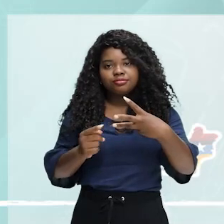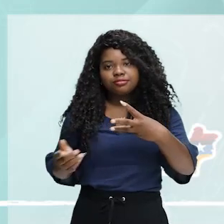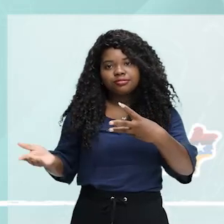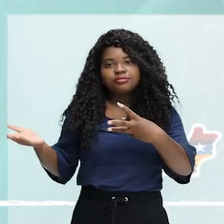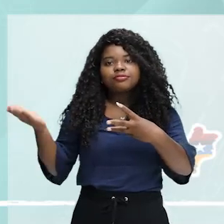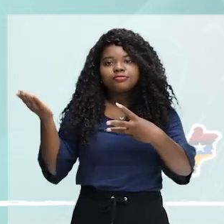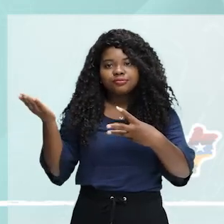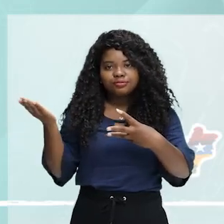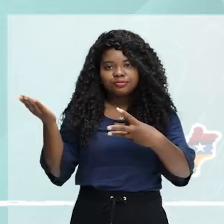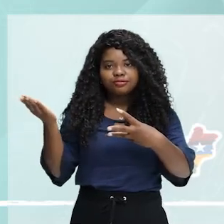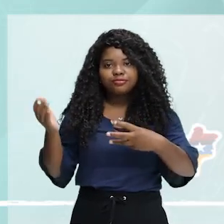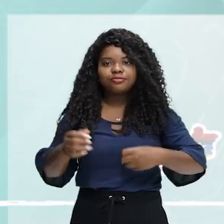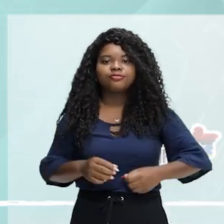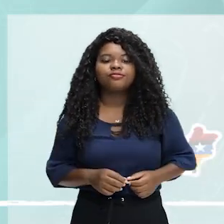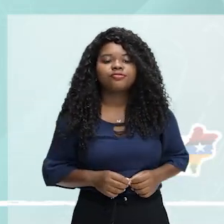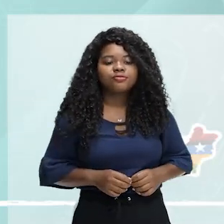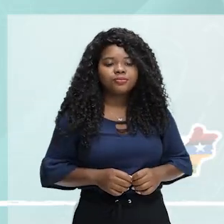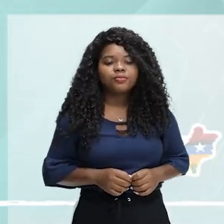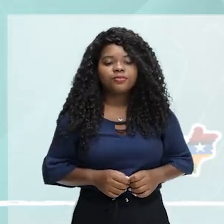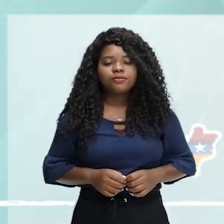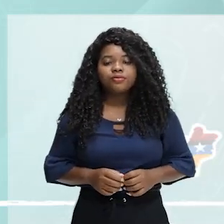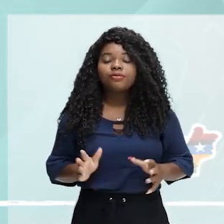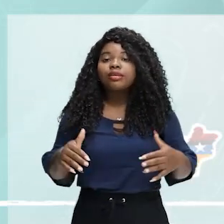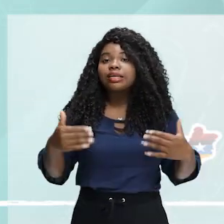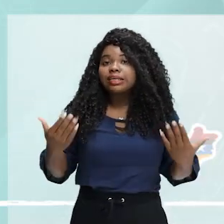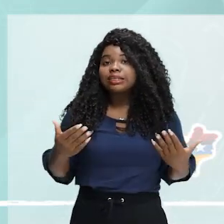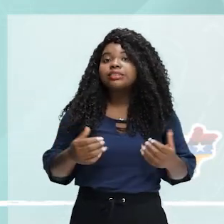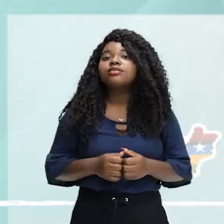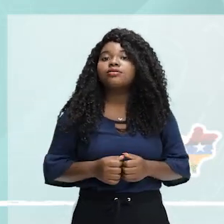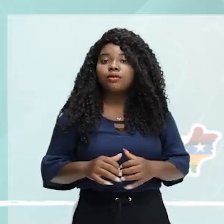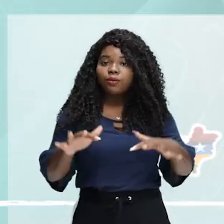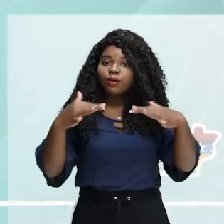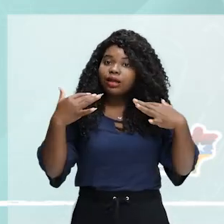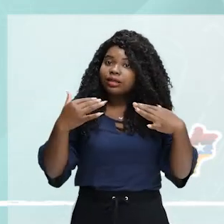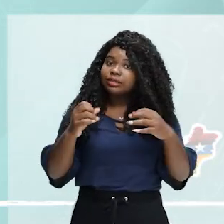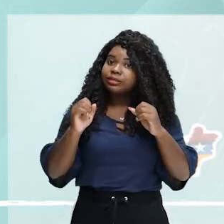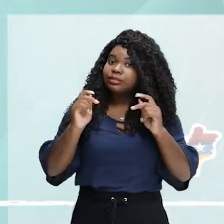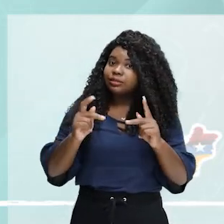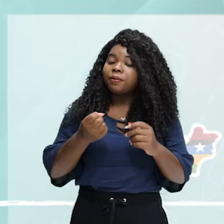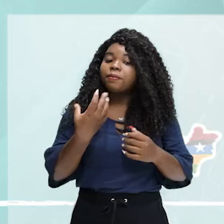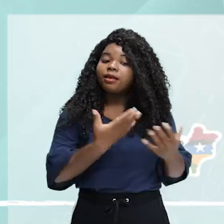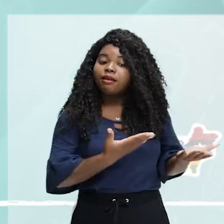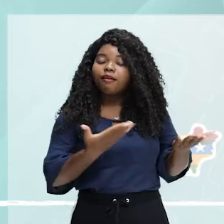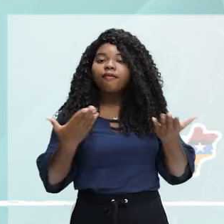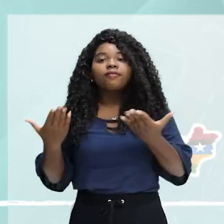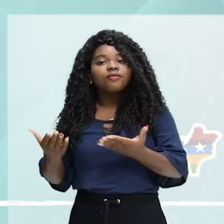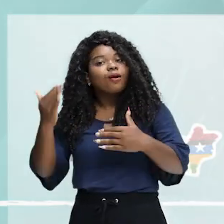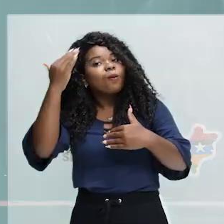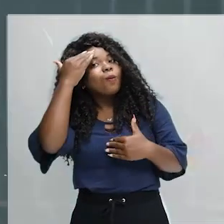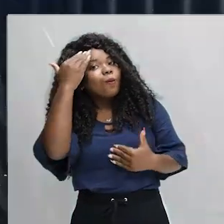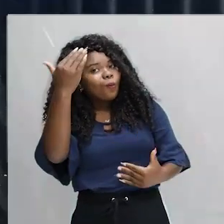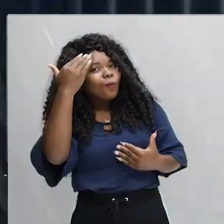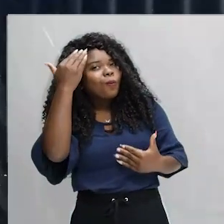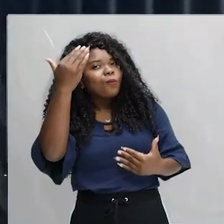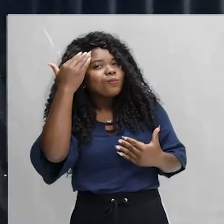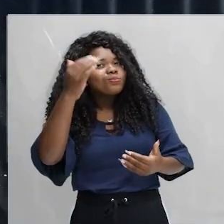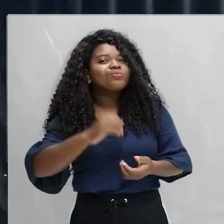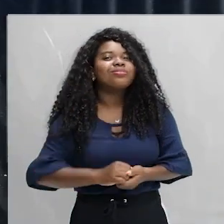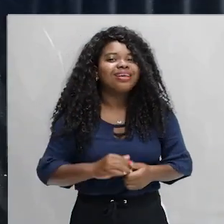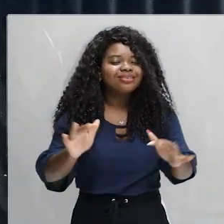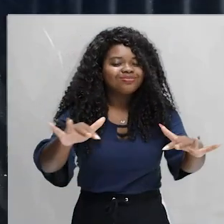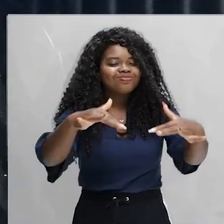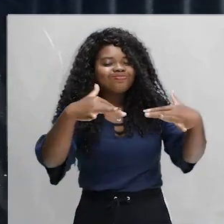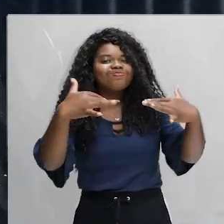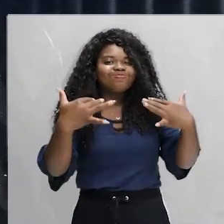e orações adjetivas, ok? Então, fica ligado comigo, seja muito bem-vindo, obrigado por sua audiência na